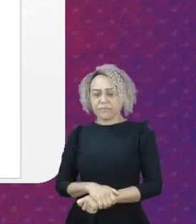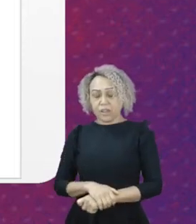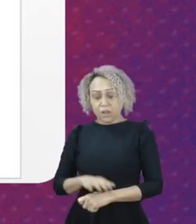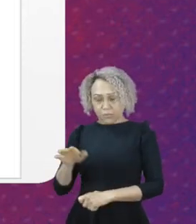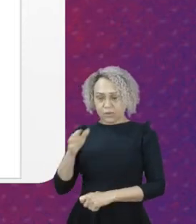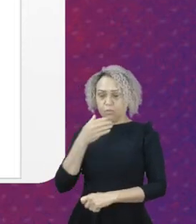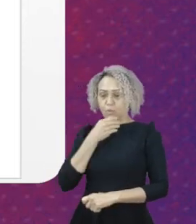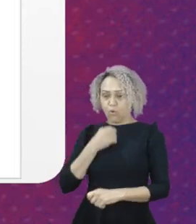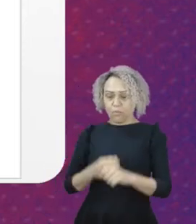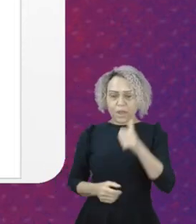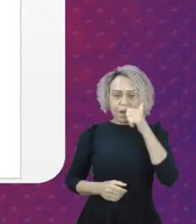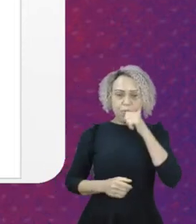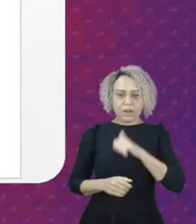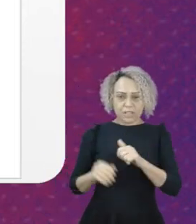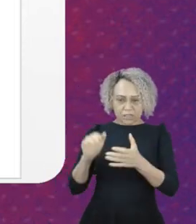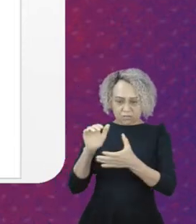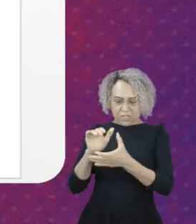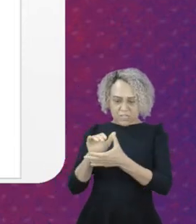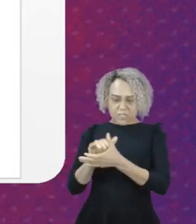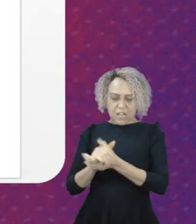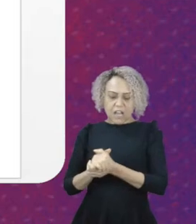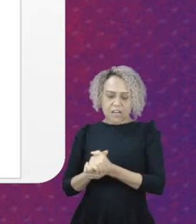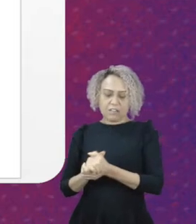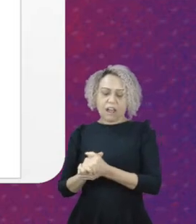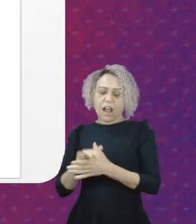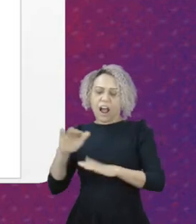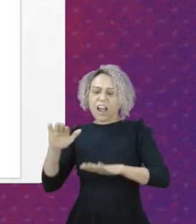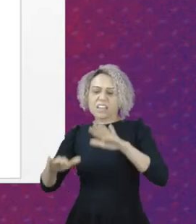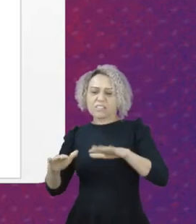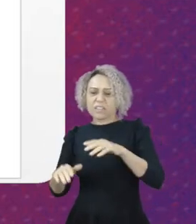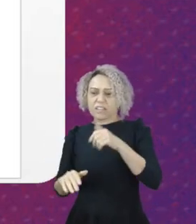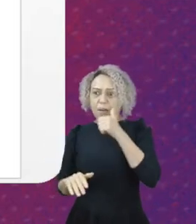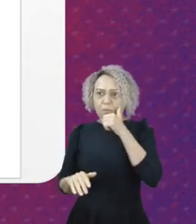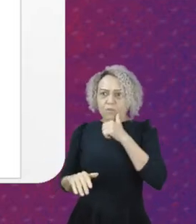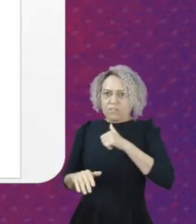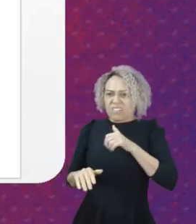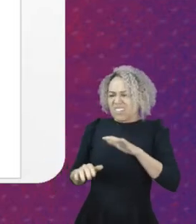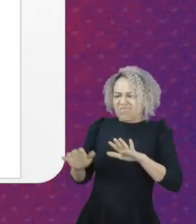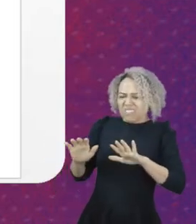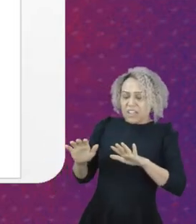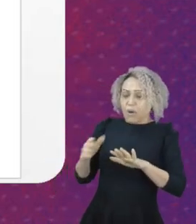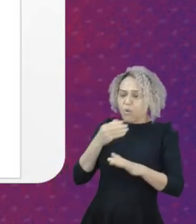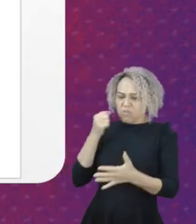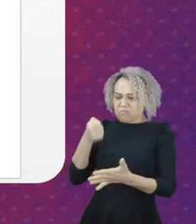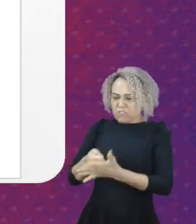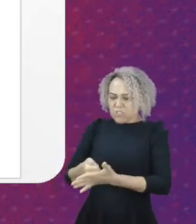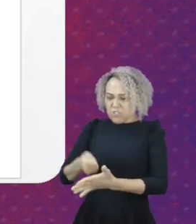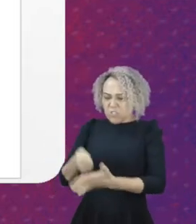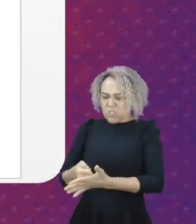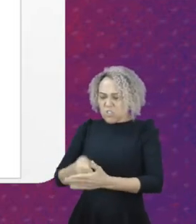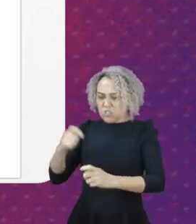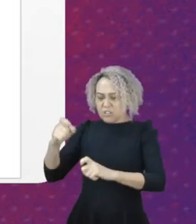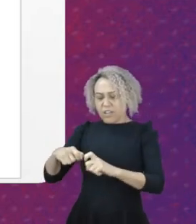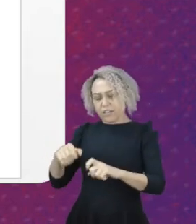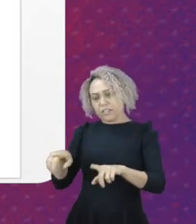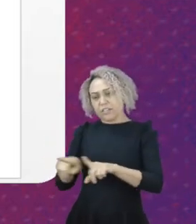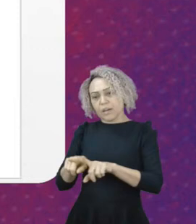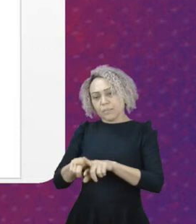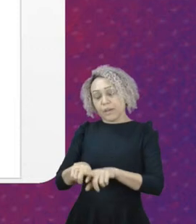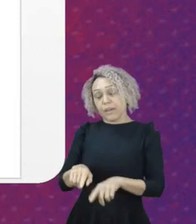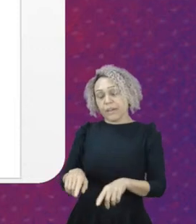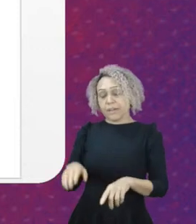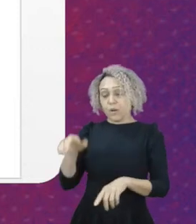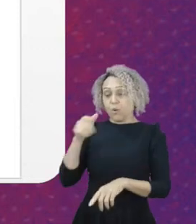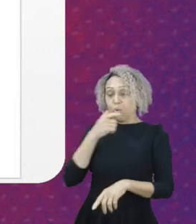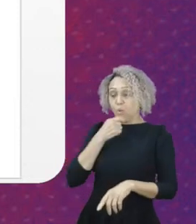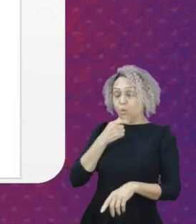Lembrar que o Nordeste é campeão, né, do casamento infantil, que na verdade não é casamento, porque é impossível, né,